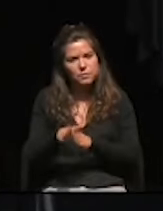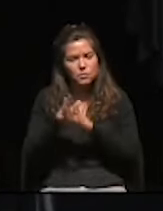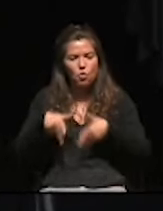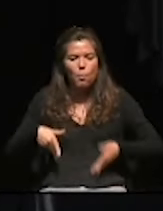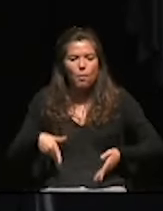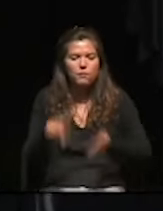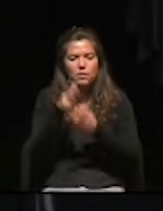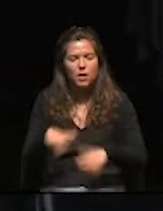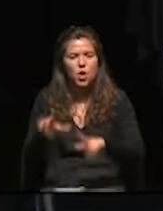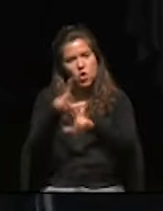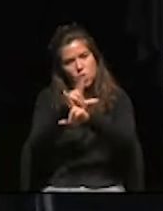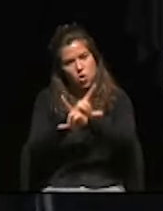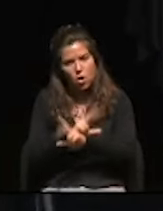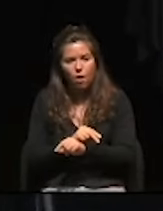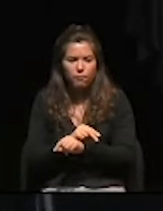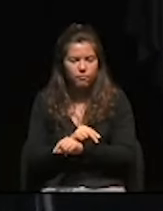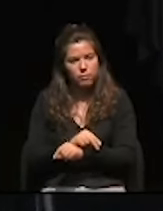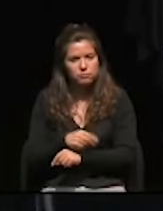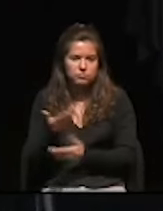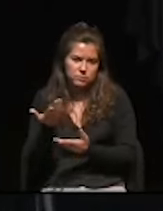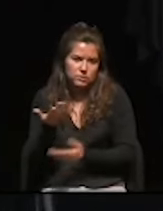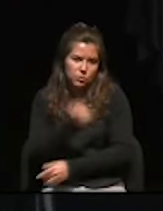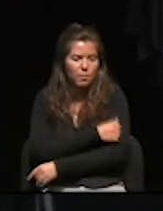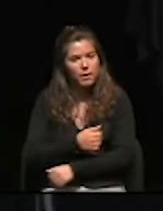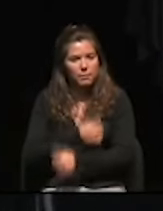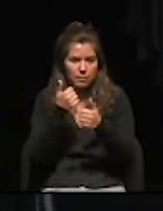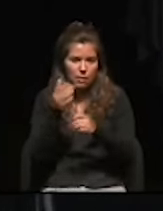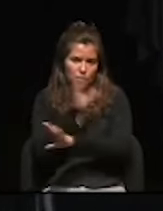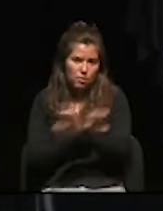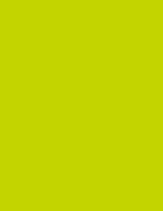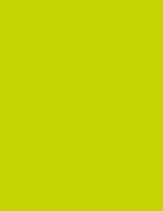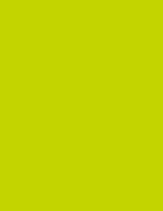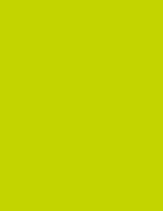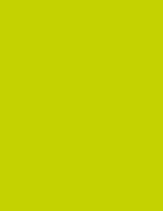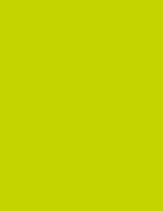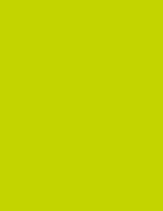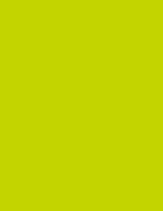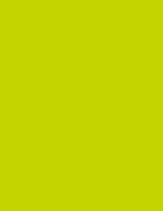sustentável, cosmopolita, digna de uma capital europeia do século XXI. É isso que queremos. Muito obrigada.